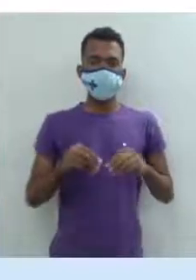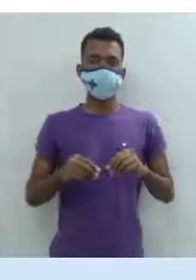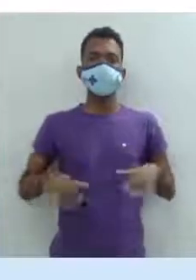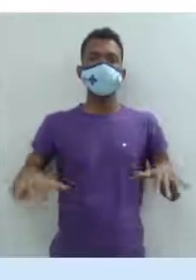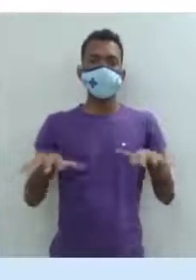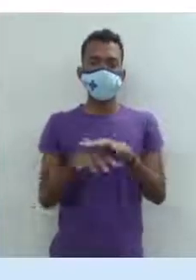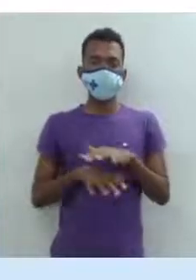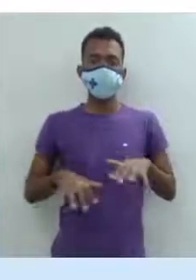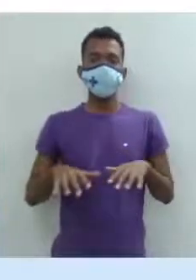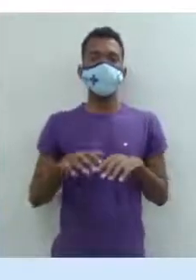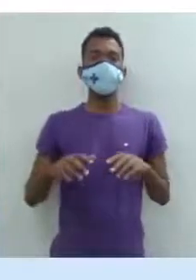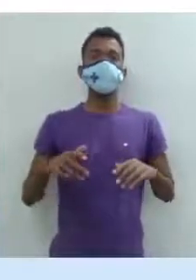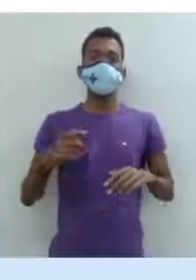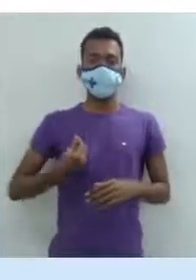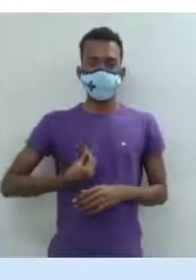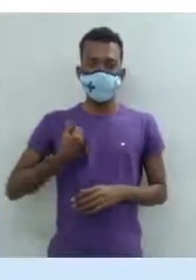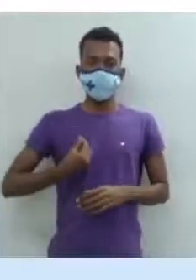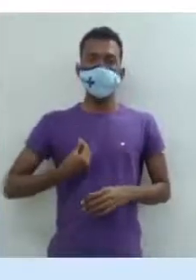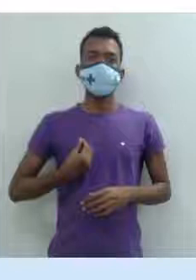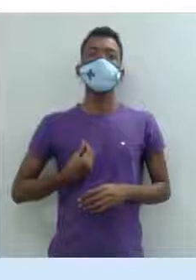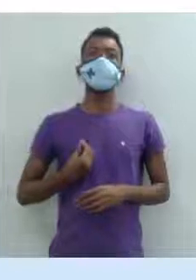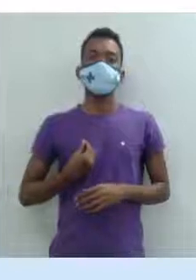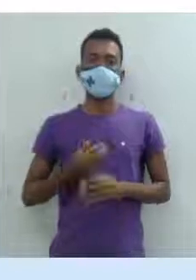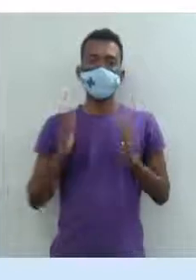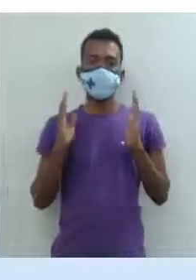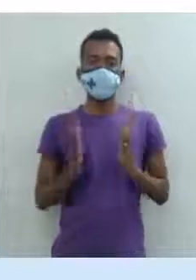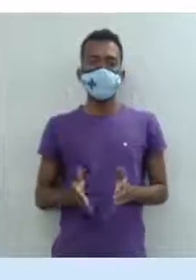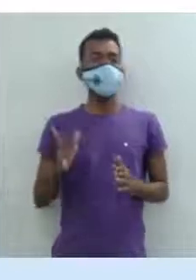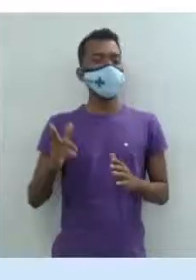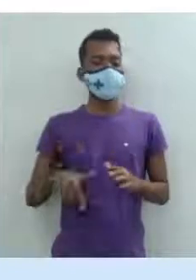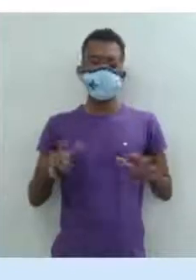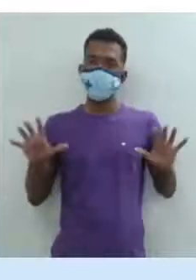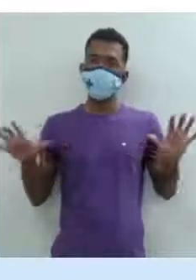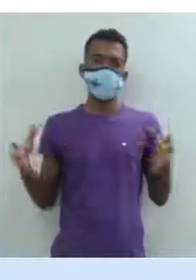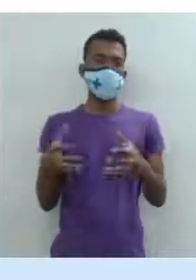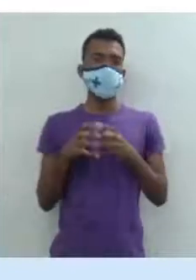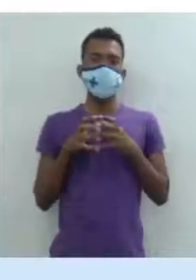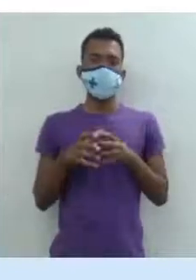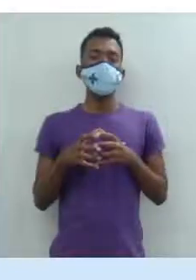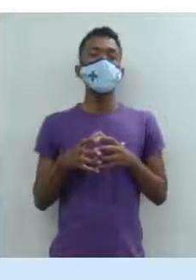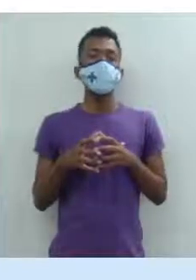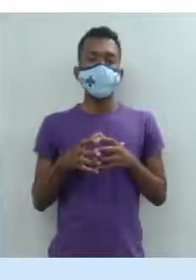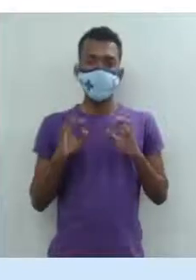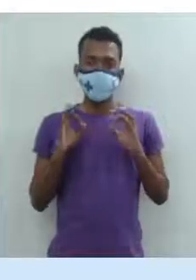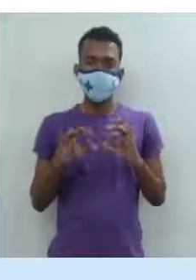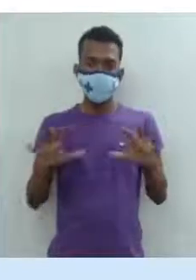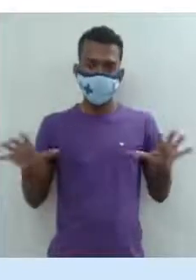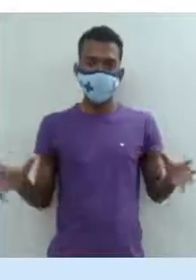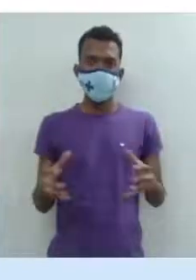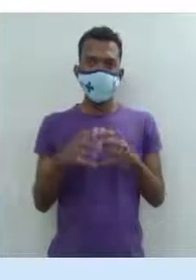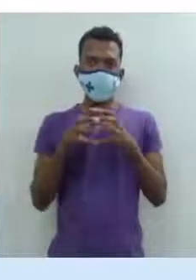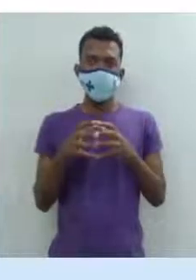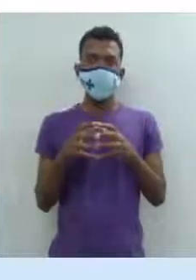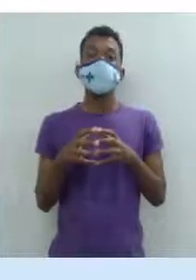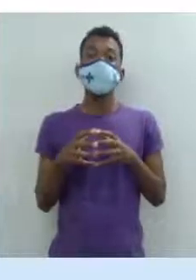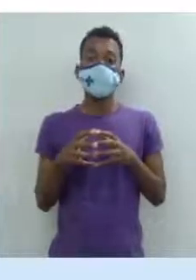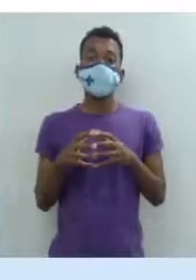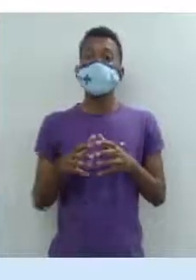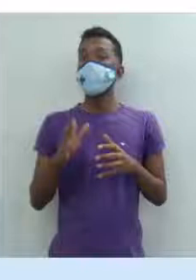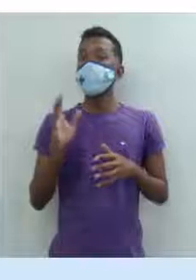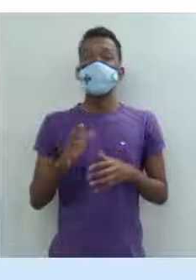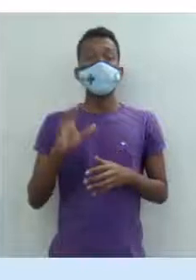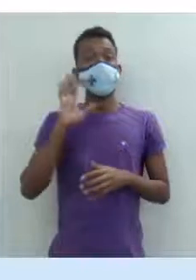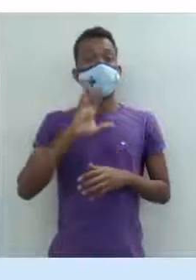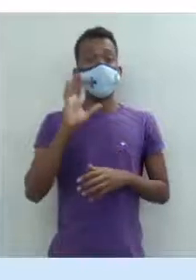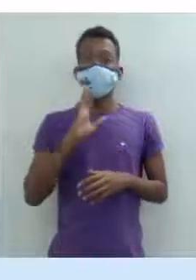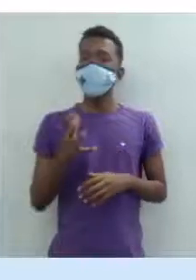como subsistência, é algo coletivo, né? Isso é algo coletivo. Que bacana,